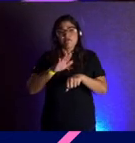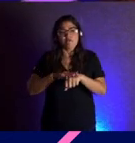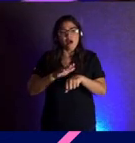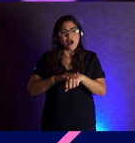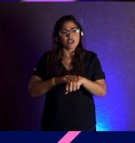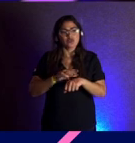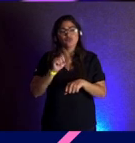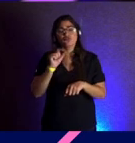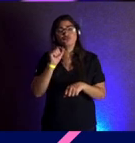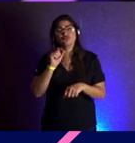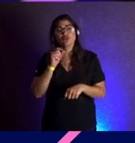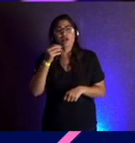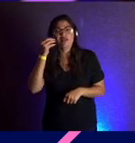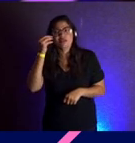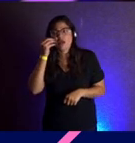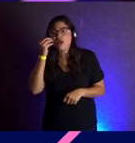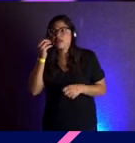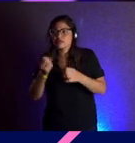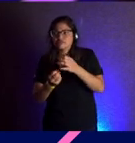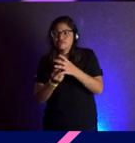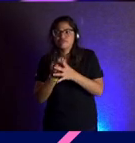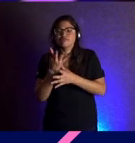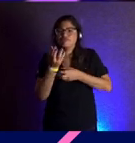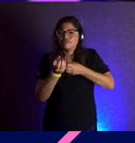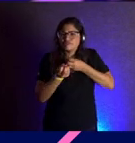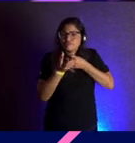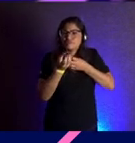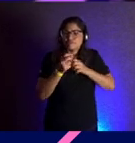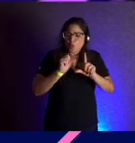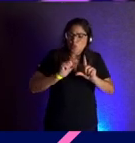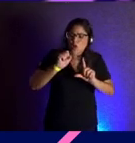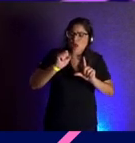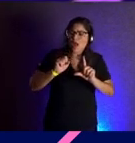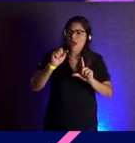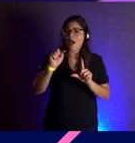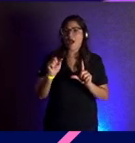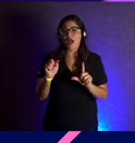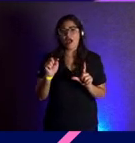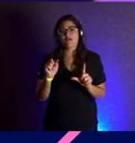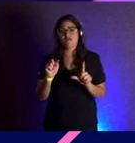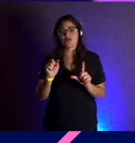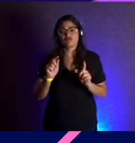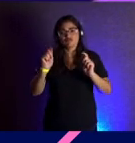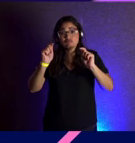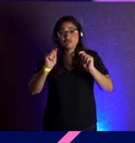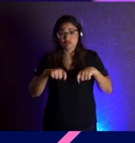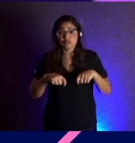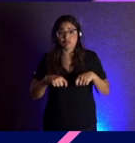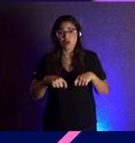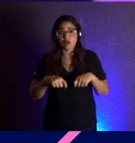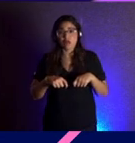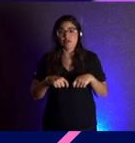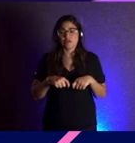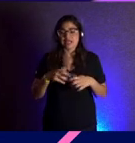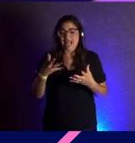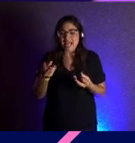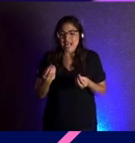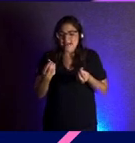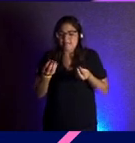é tentar produzir informações ou gráficos, né, que sejam, vamos dizer, palatáveis,